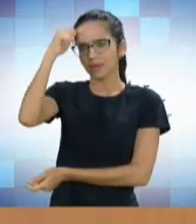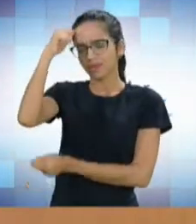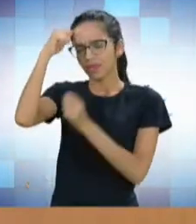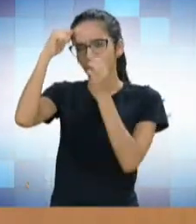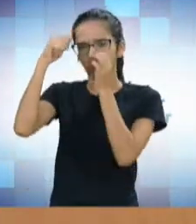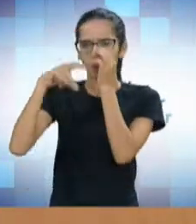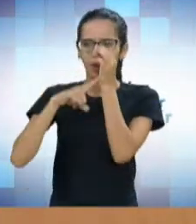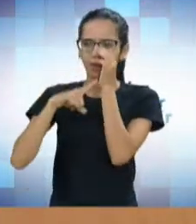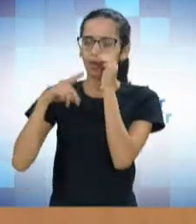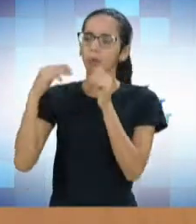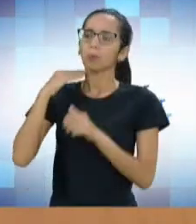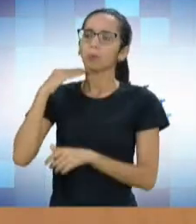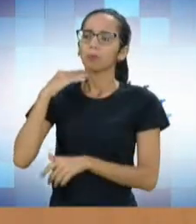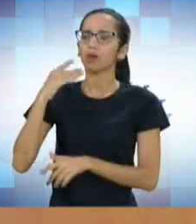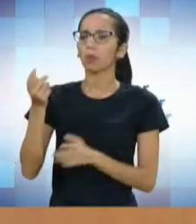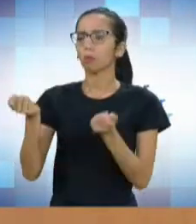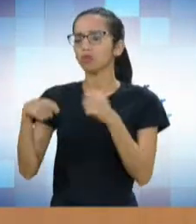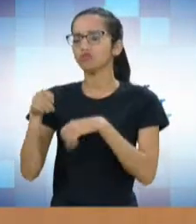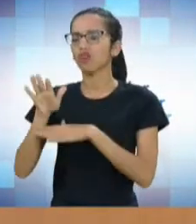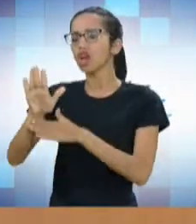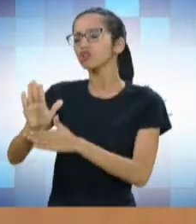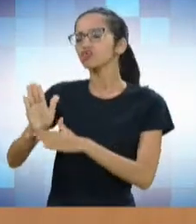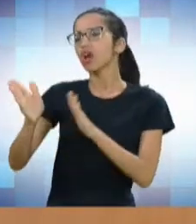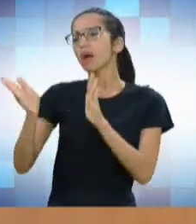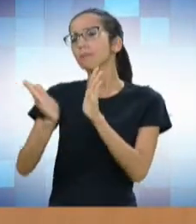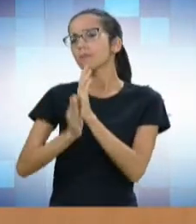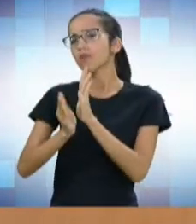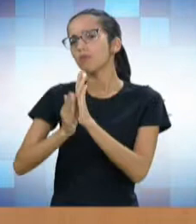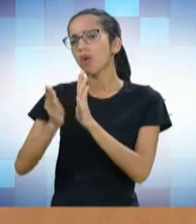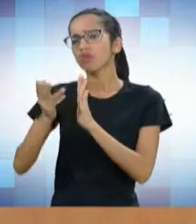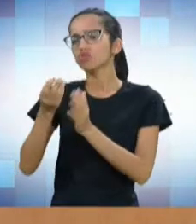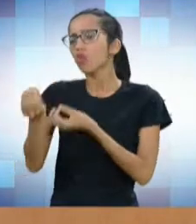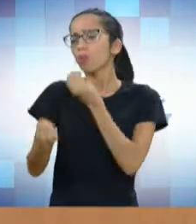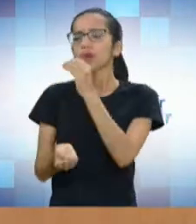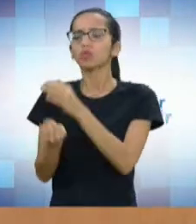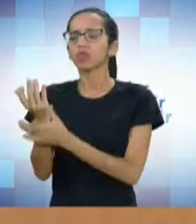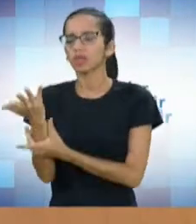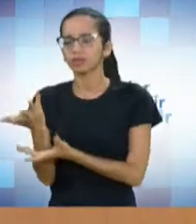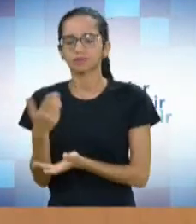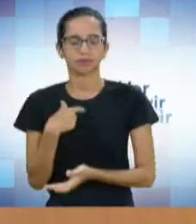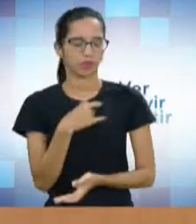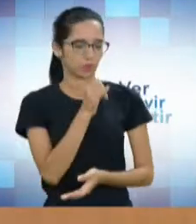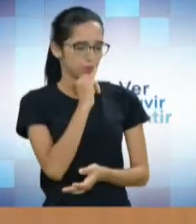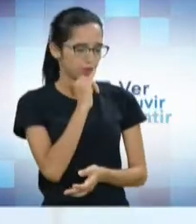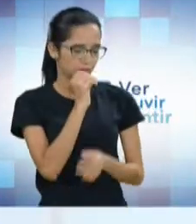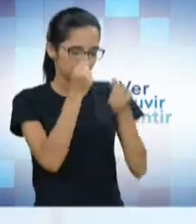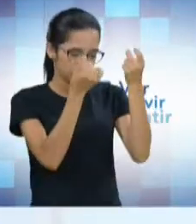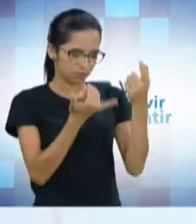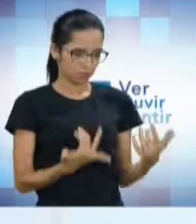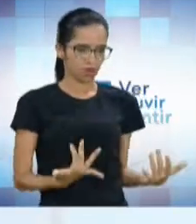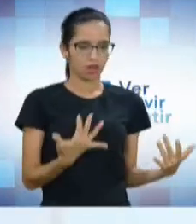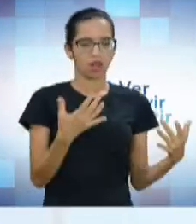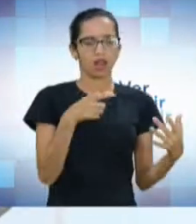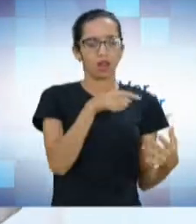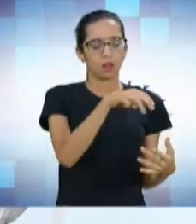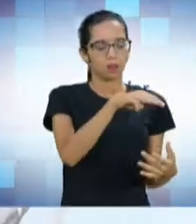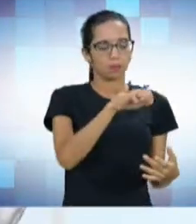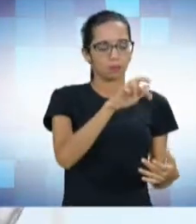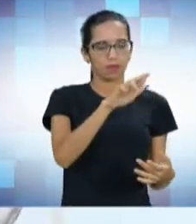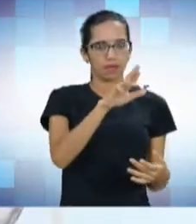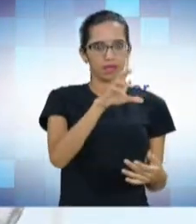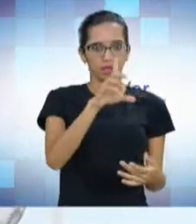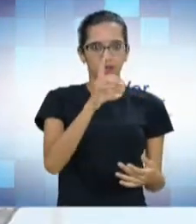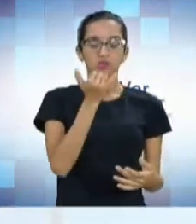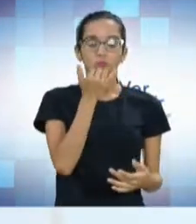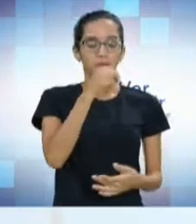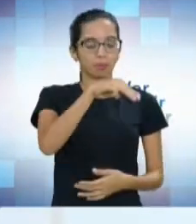financiar esses projetos ou como funciona esse banco vou dar um exemplo aqui do mercado do peixe que é o equipamento que vai ser entregue